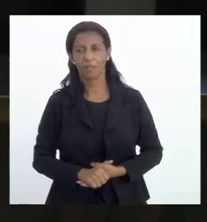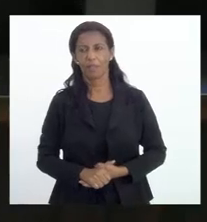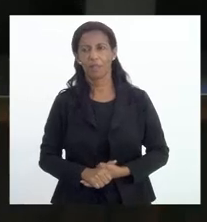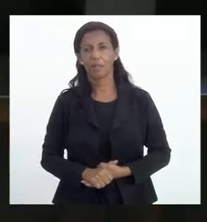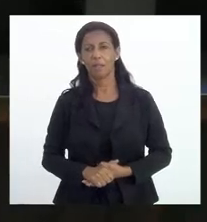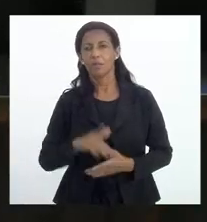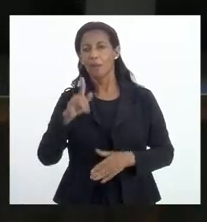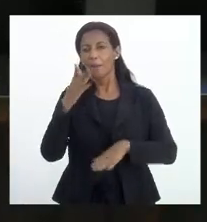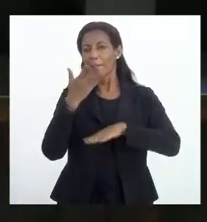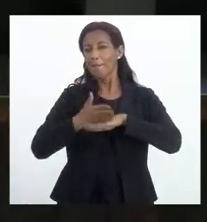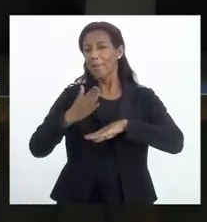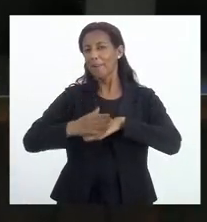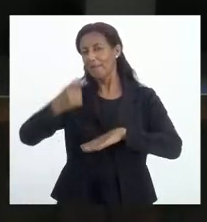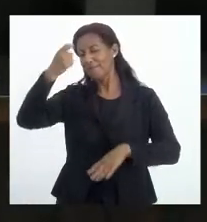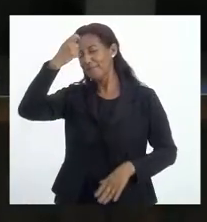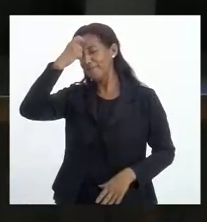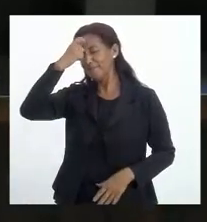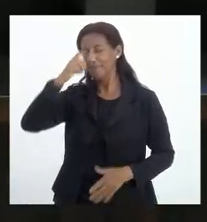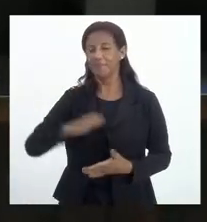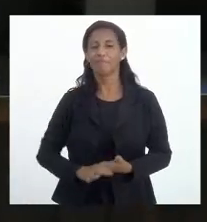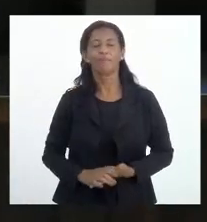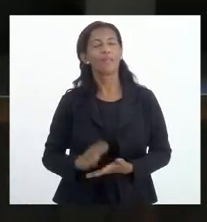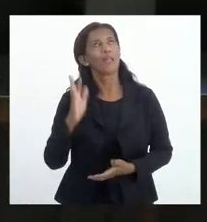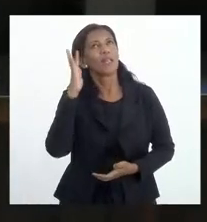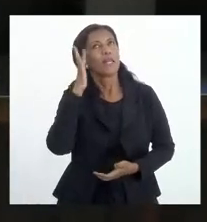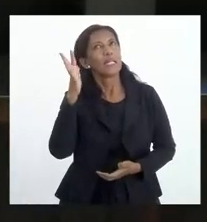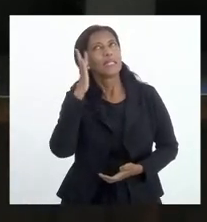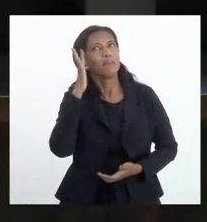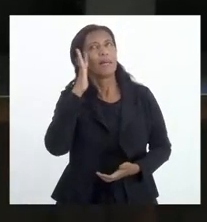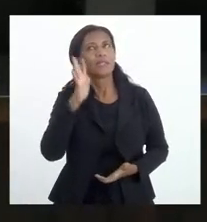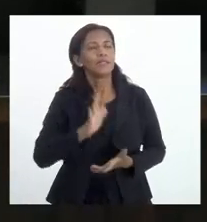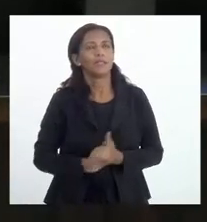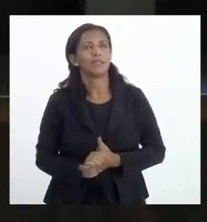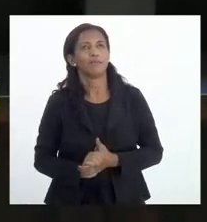para exercitar. Imagina que a despesa seja um,